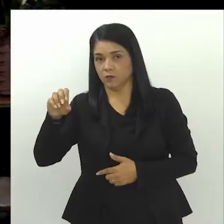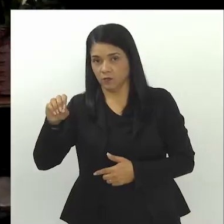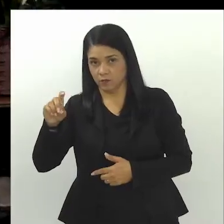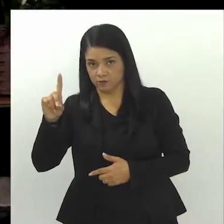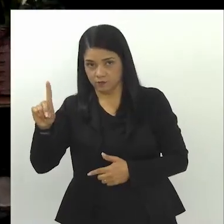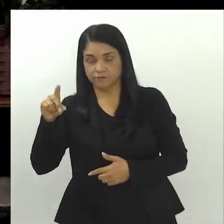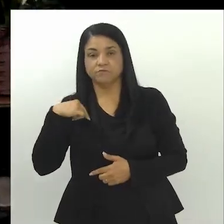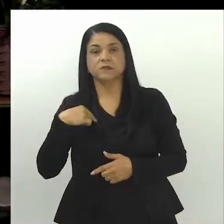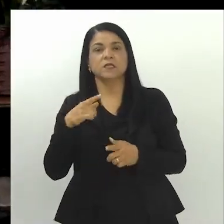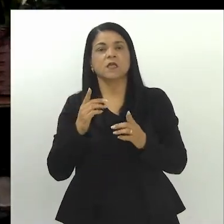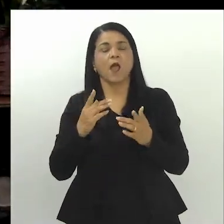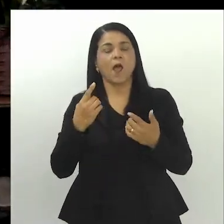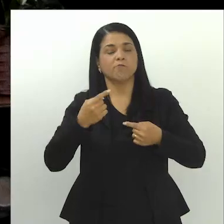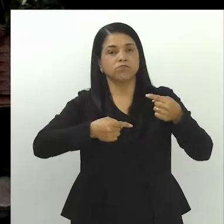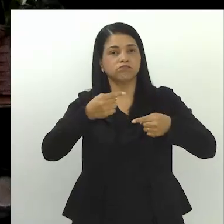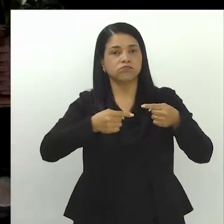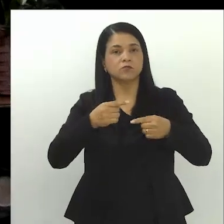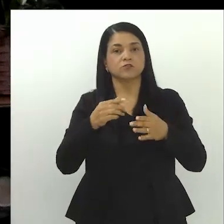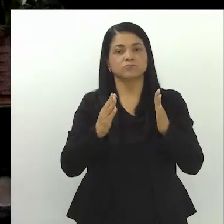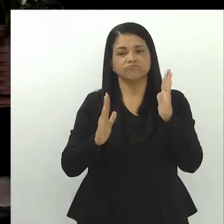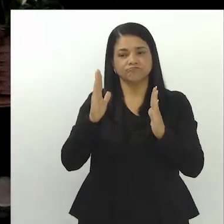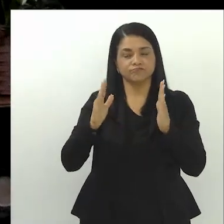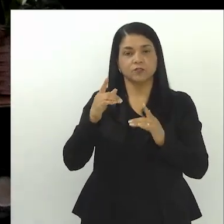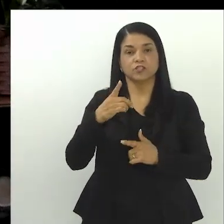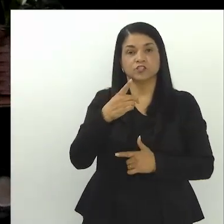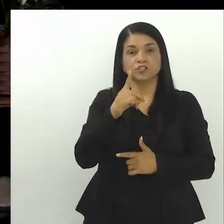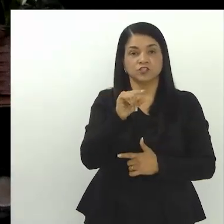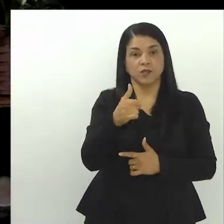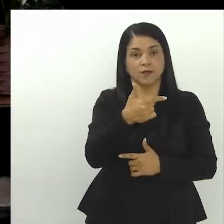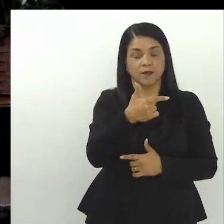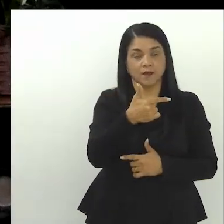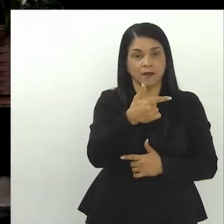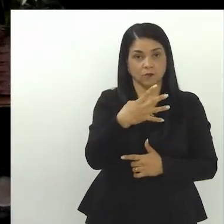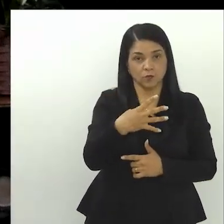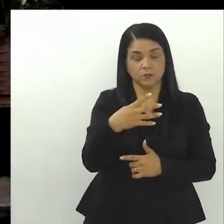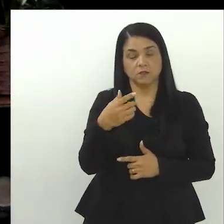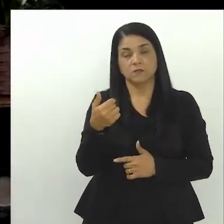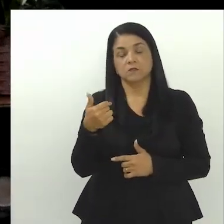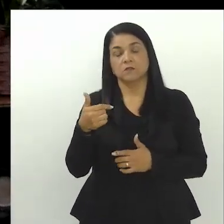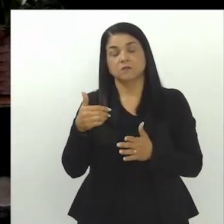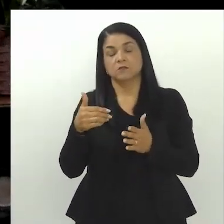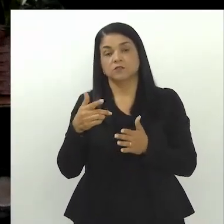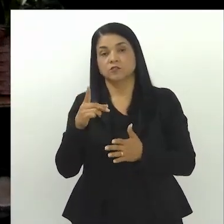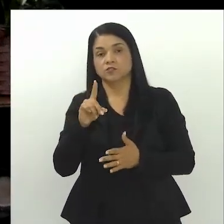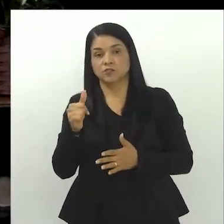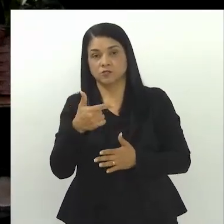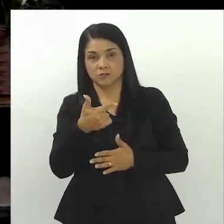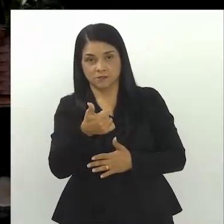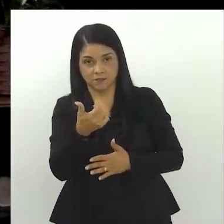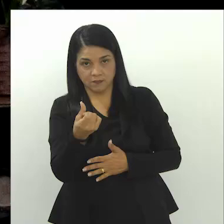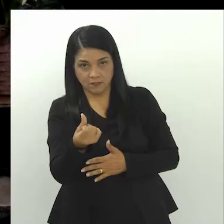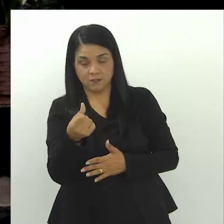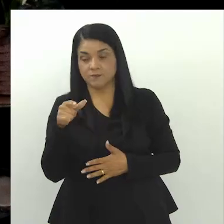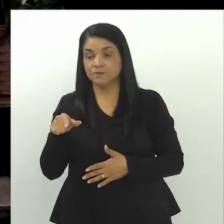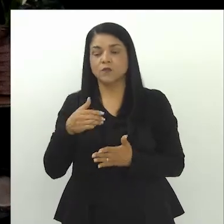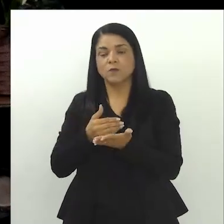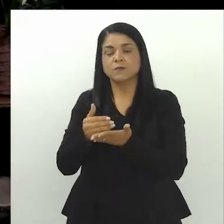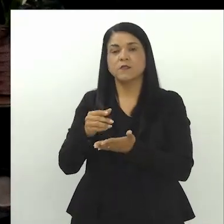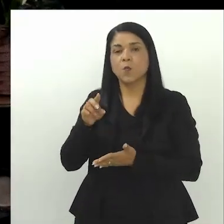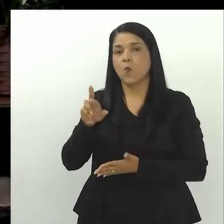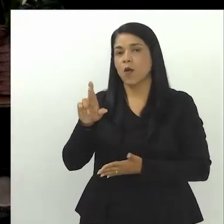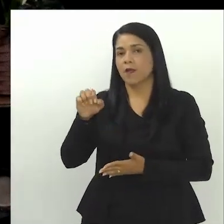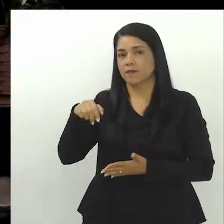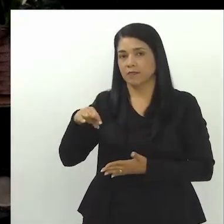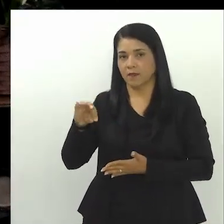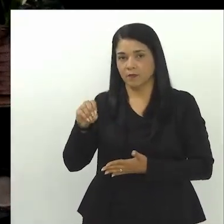os dias 14 e 16. Então, eu vou começar logo com o Renato, trazendo do seu lugar de fala como uma autoridade